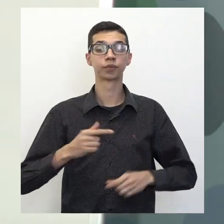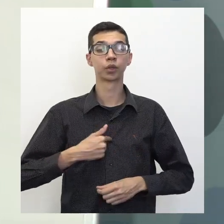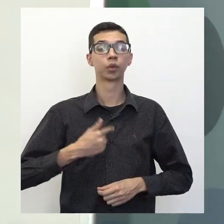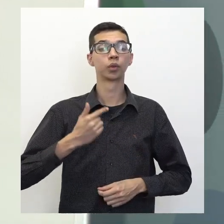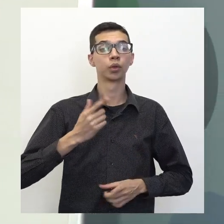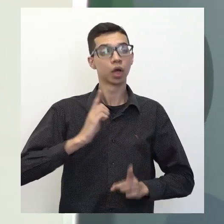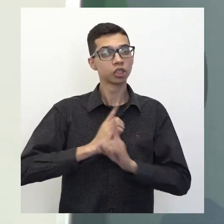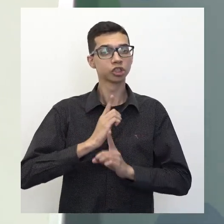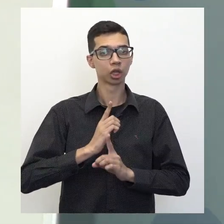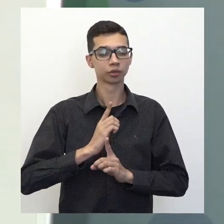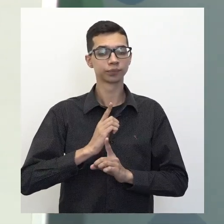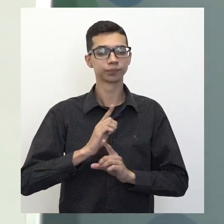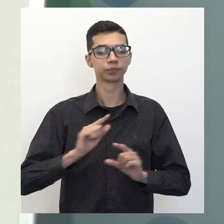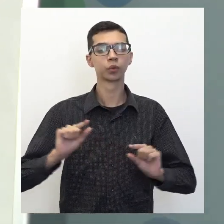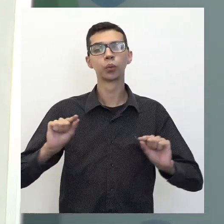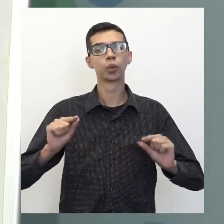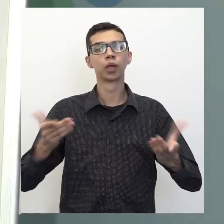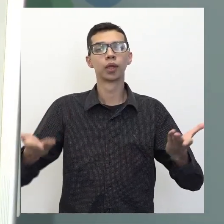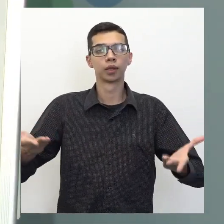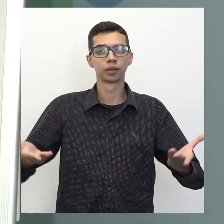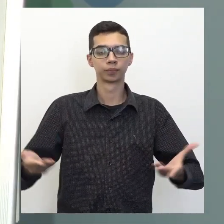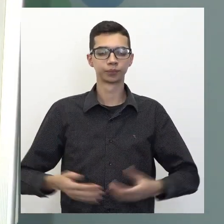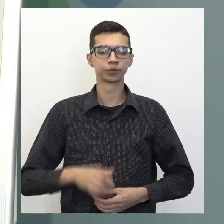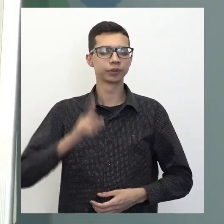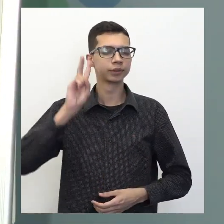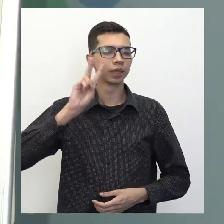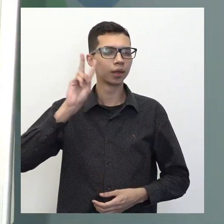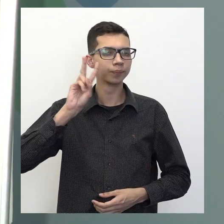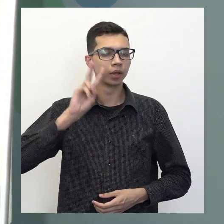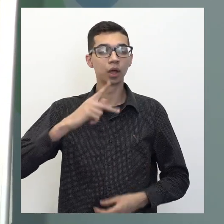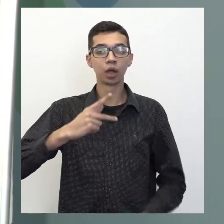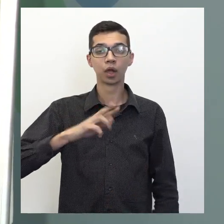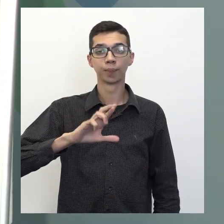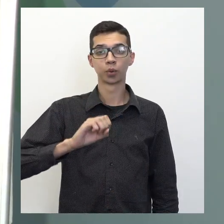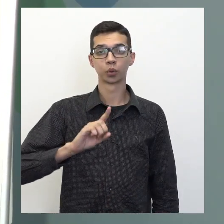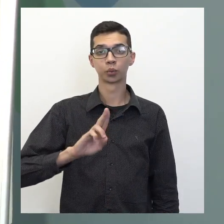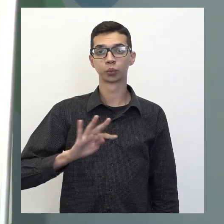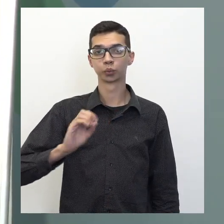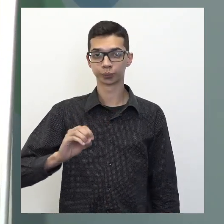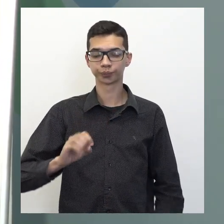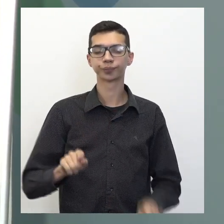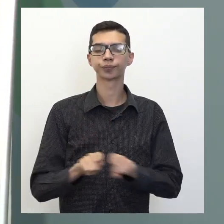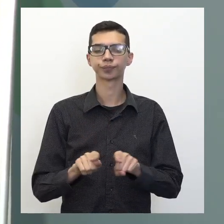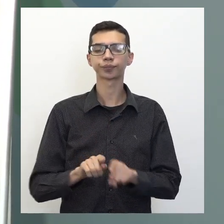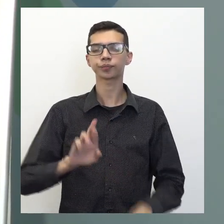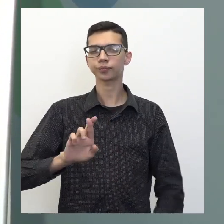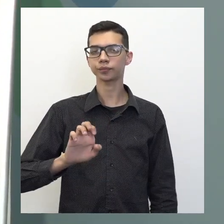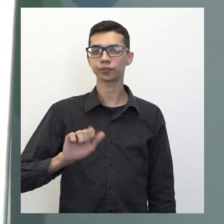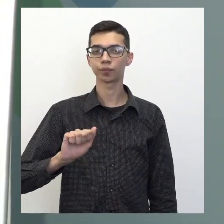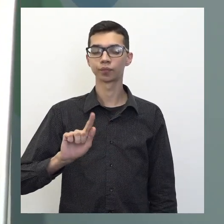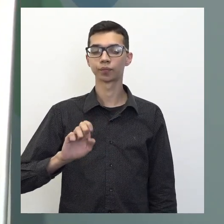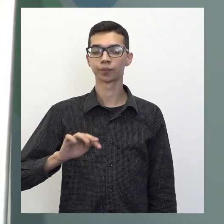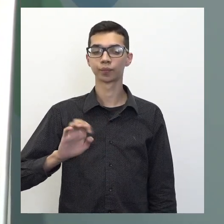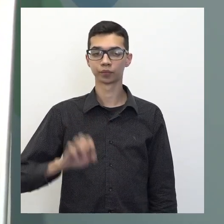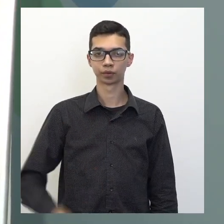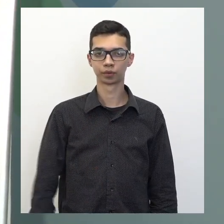equilíbrio. Como calcula a constante de equilíbrio? Lembra? Produto sobre reagente. A concentração do produto elevado